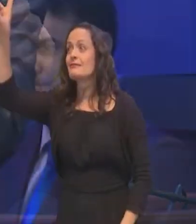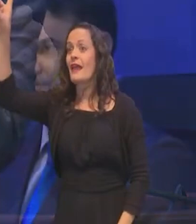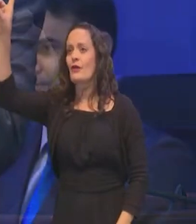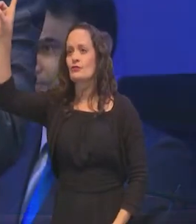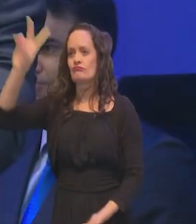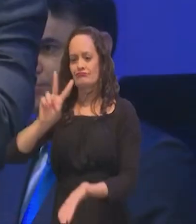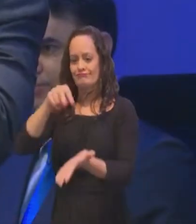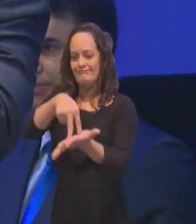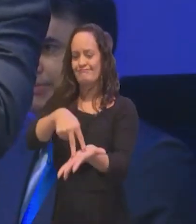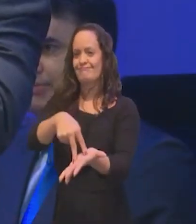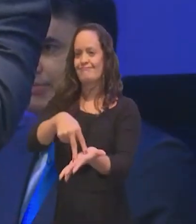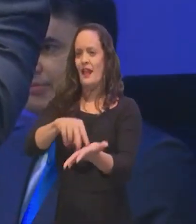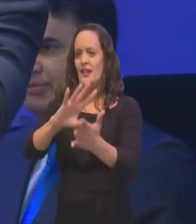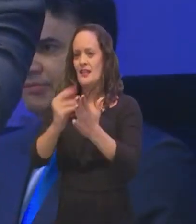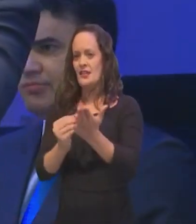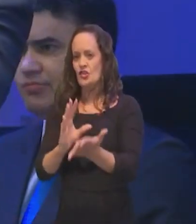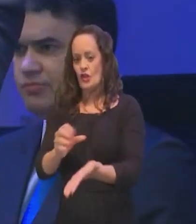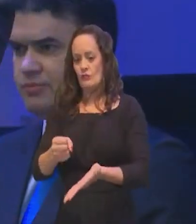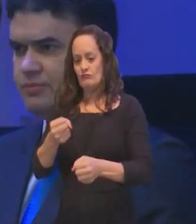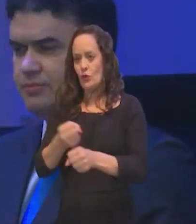minha igreja.